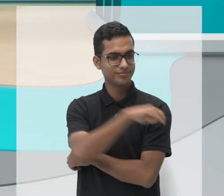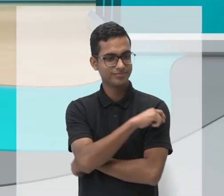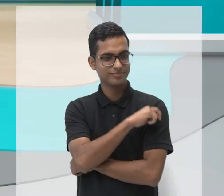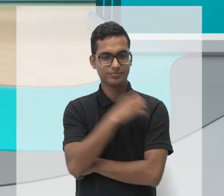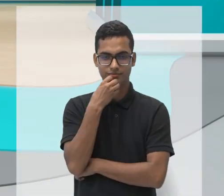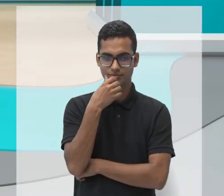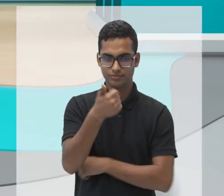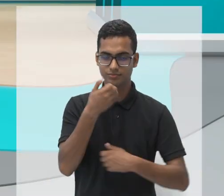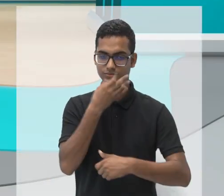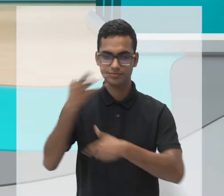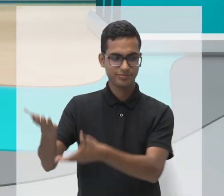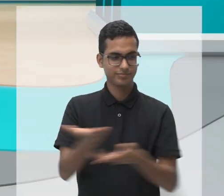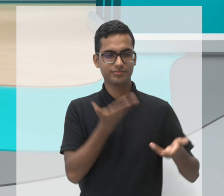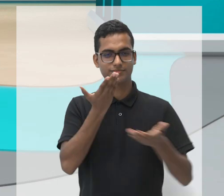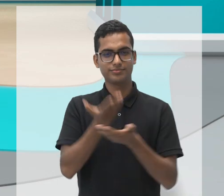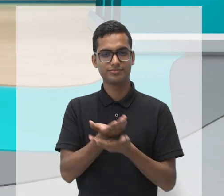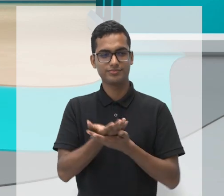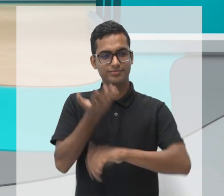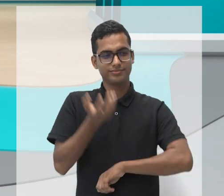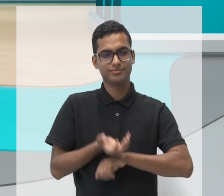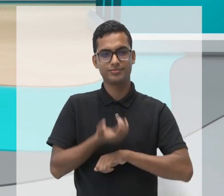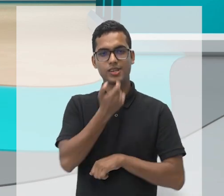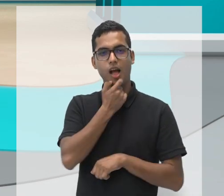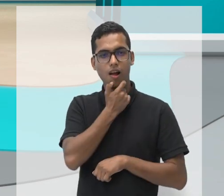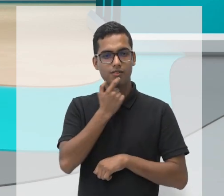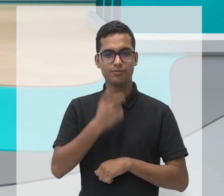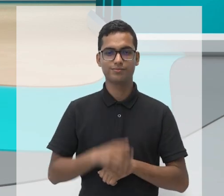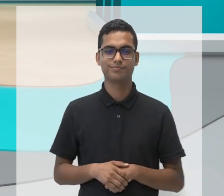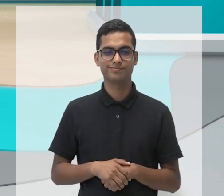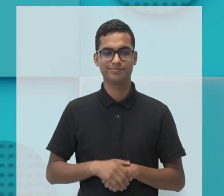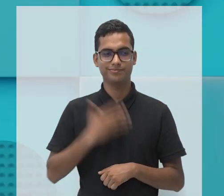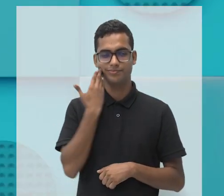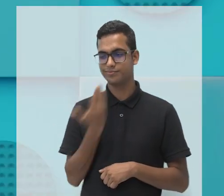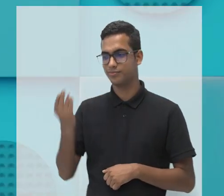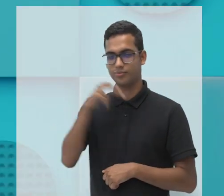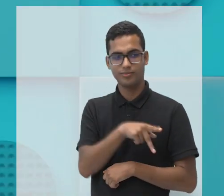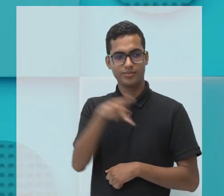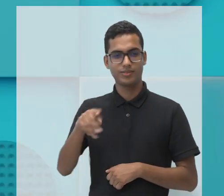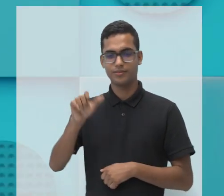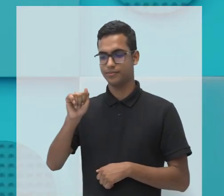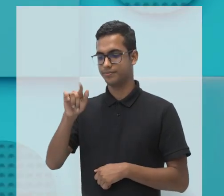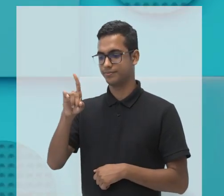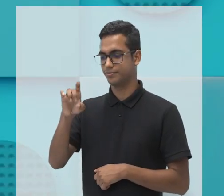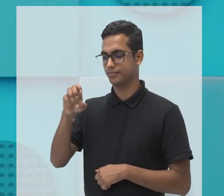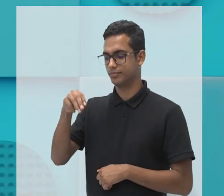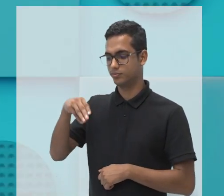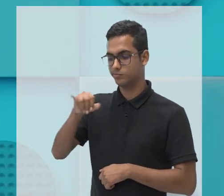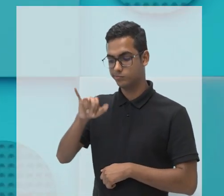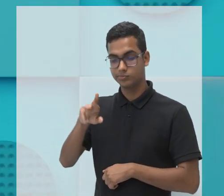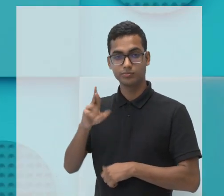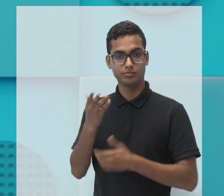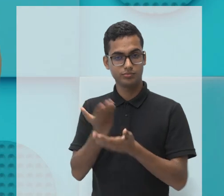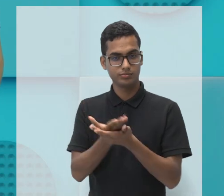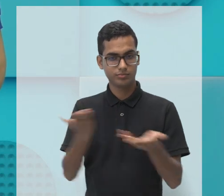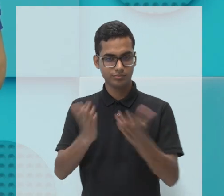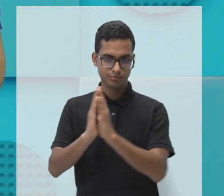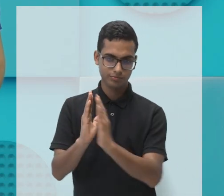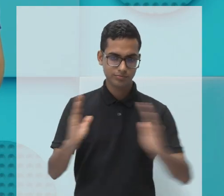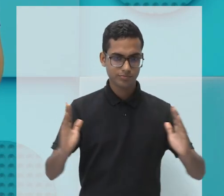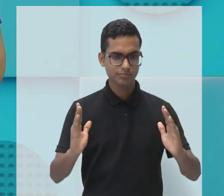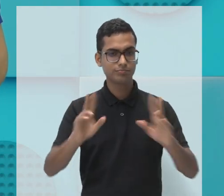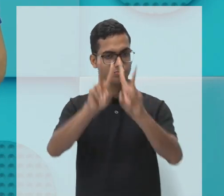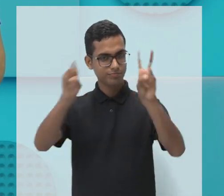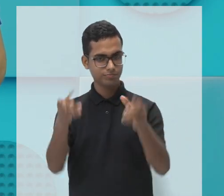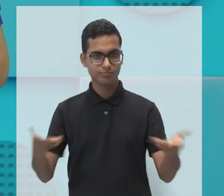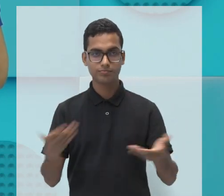Hello students, welcome! Bem-vindos à nossa aula de língua inglesa. Eu sou o professor Ademir Ribeiro e vou ficar com vocês ao longo dessa